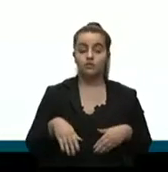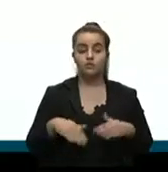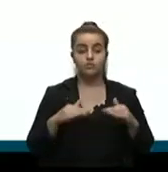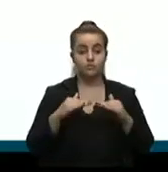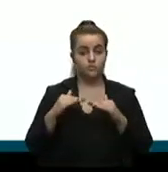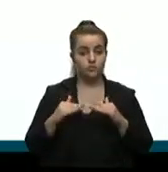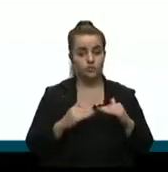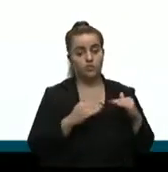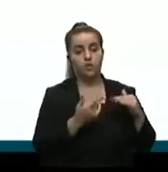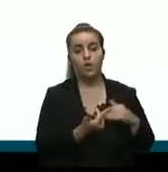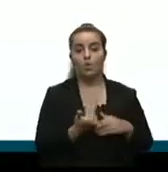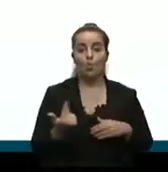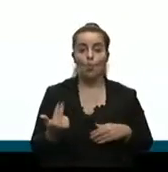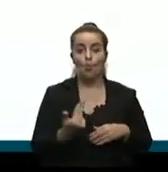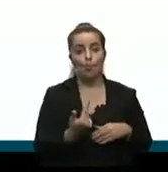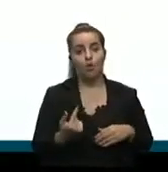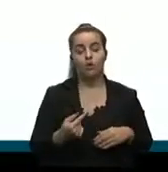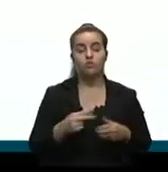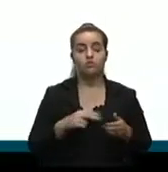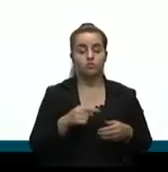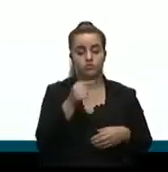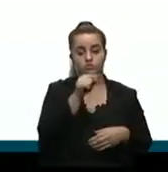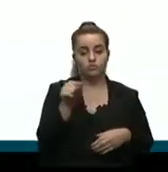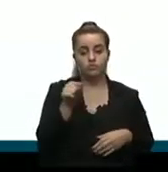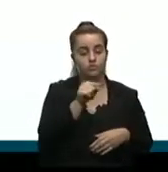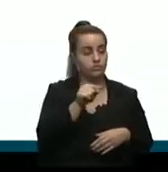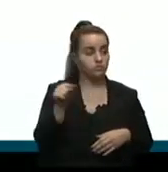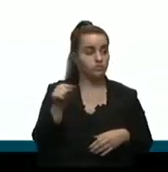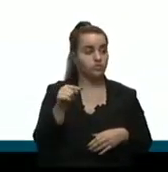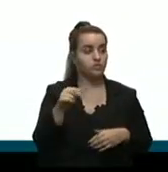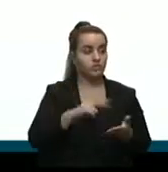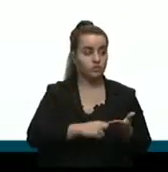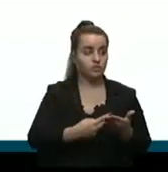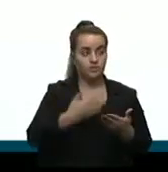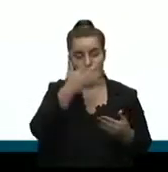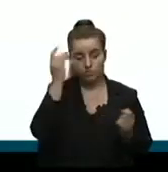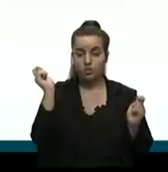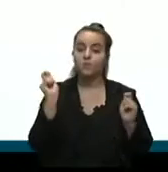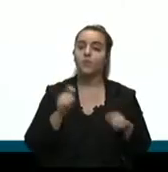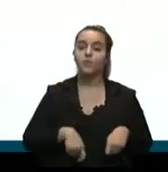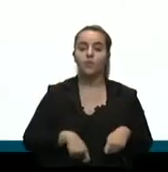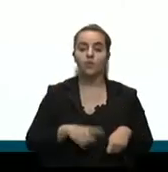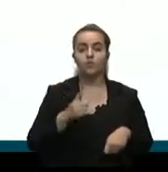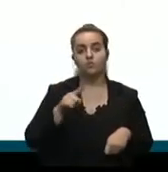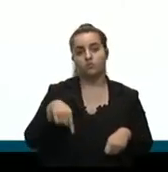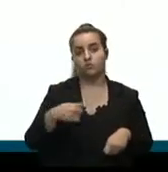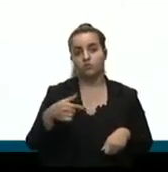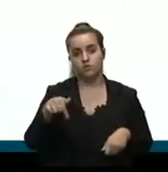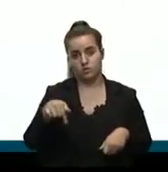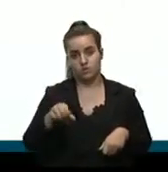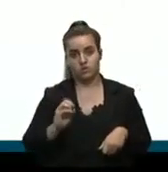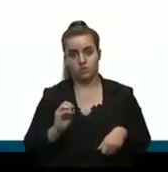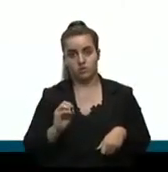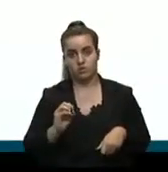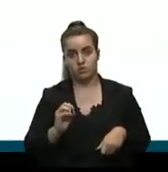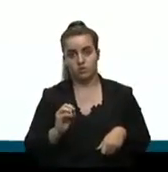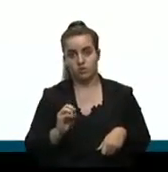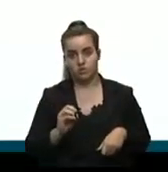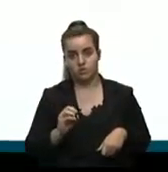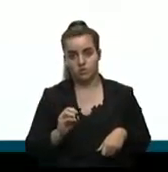na desigualdade quer dizer que o funcionário ele pode ter 1,70 de